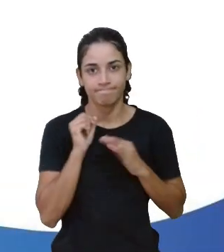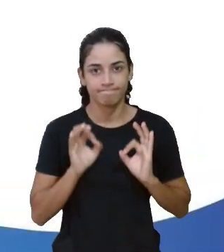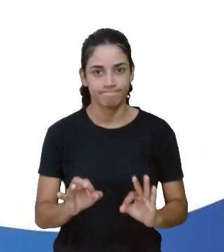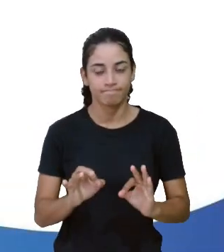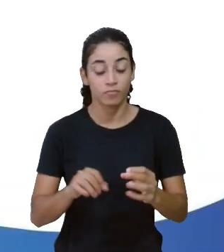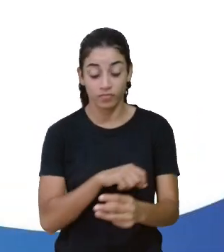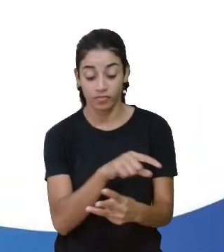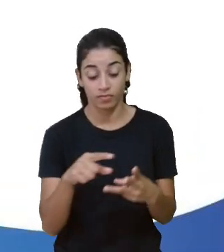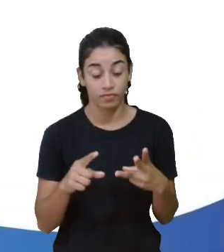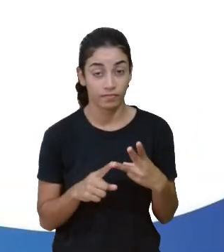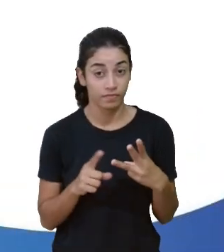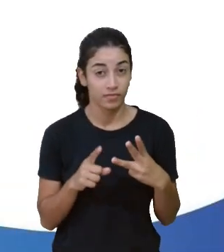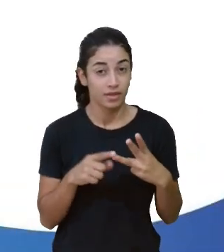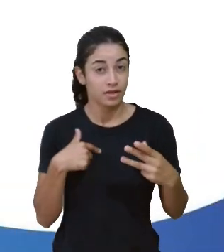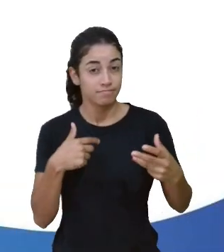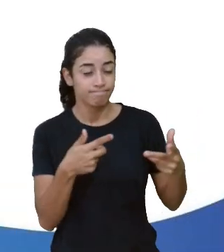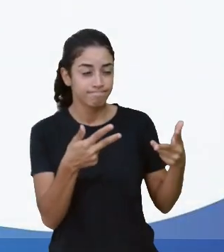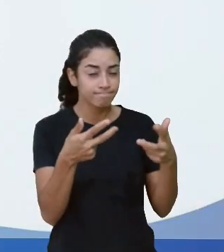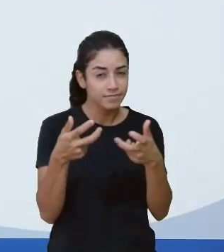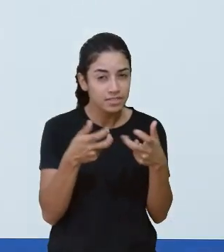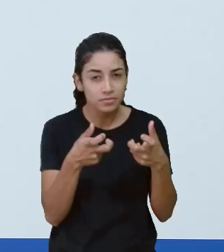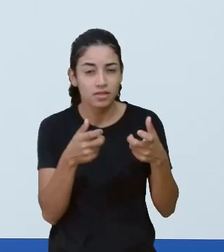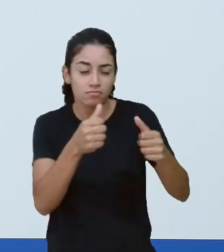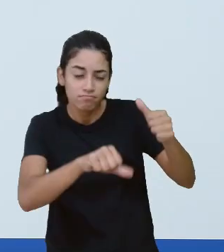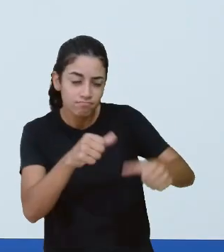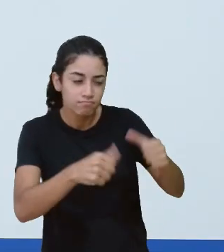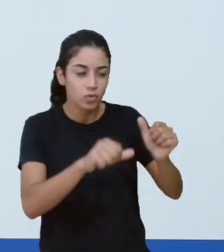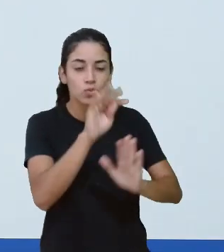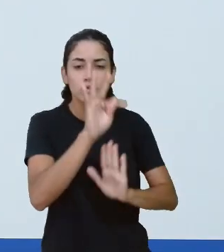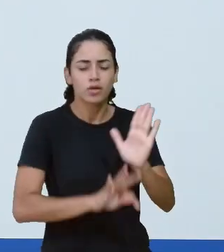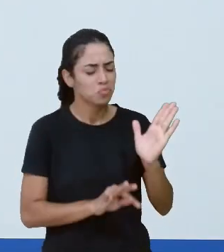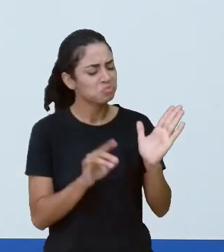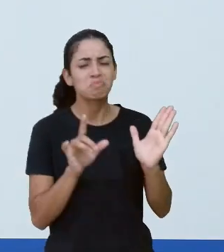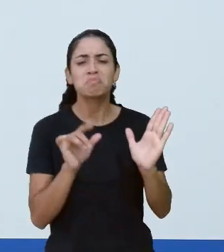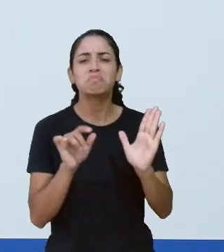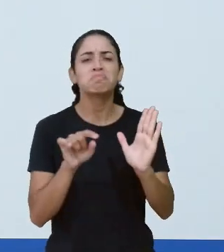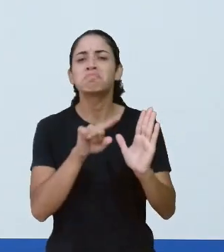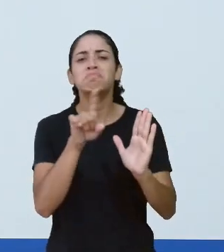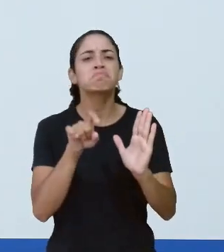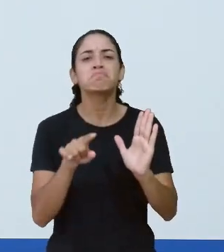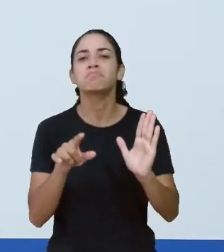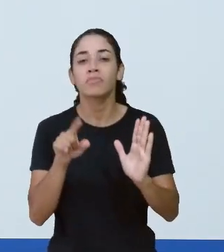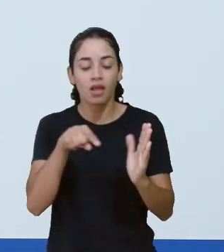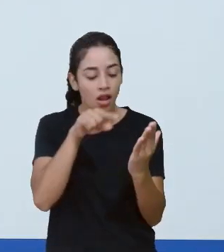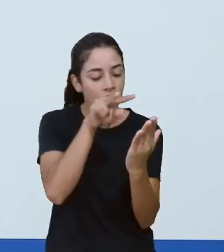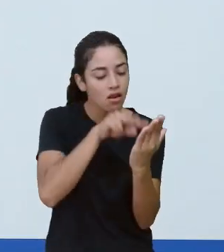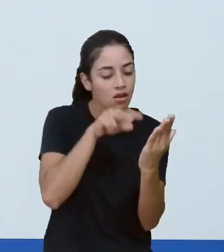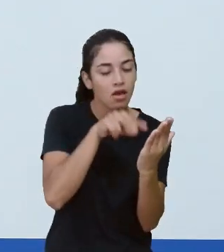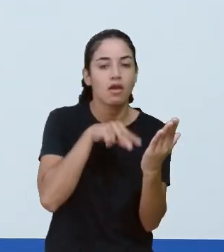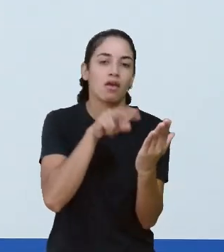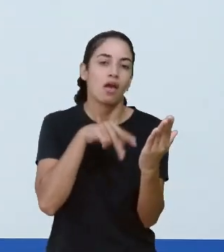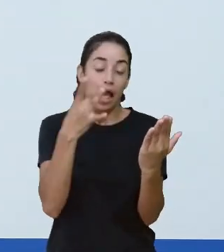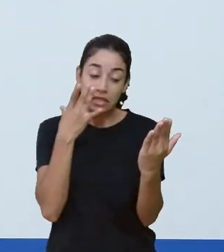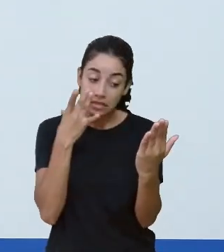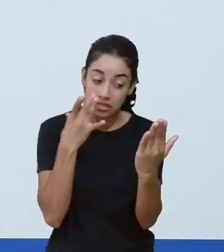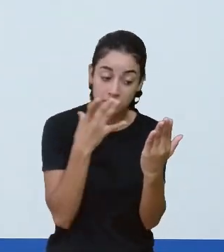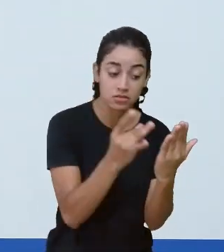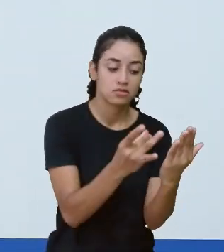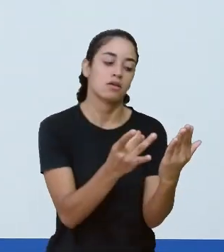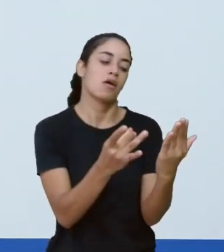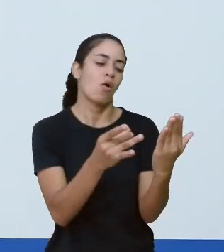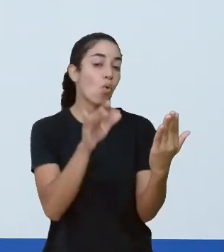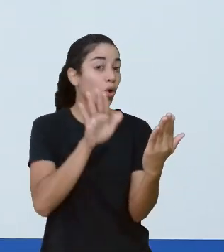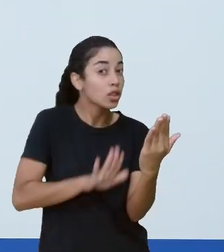Terceiro, analisar o texto. O que é analisar? É você ler com cuidado, ler com